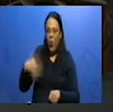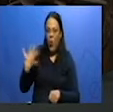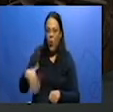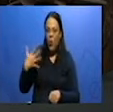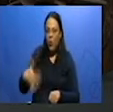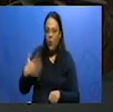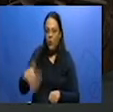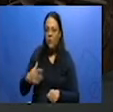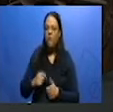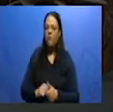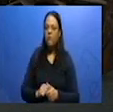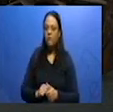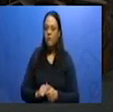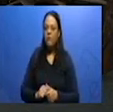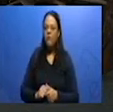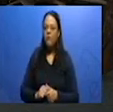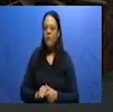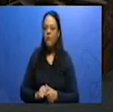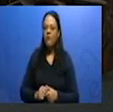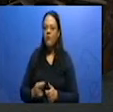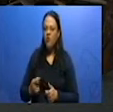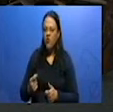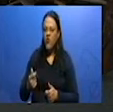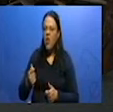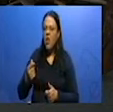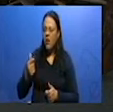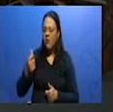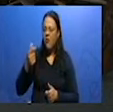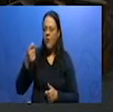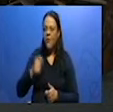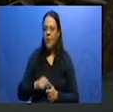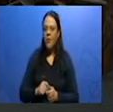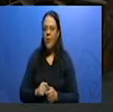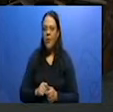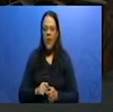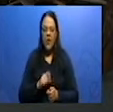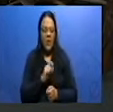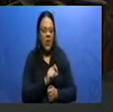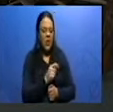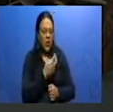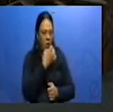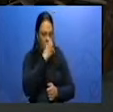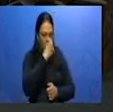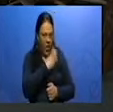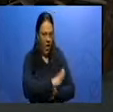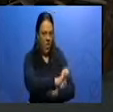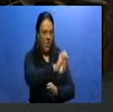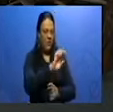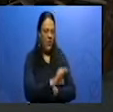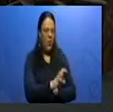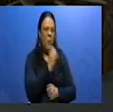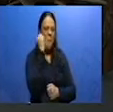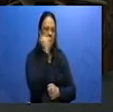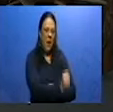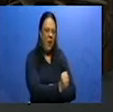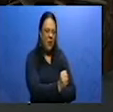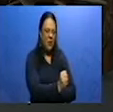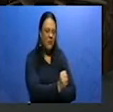valoroso, né? Bem valioso. E o que eles fazem com o elefante? Mata. Tá? Mata o elefante, tira